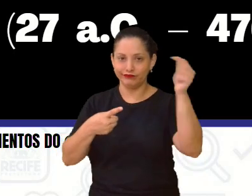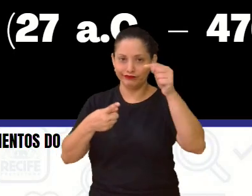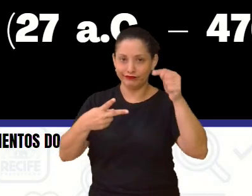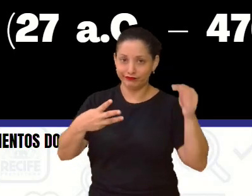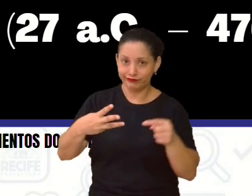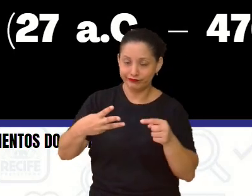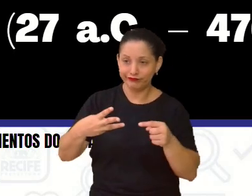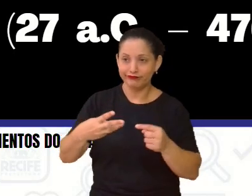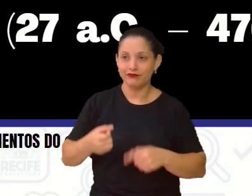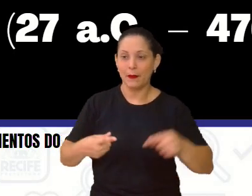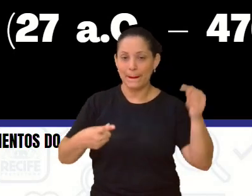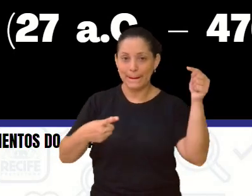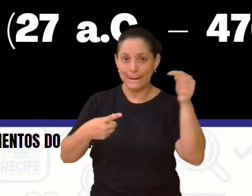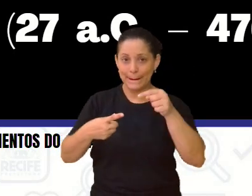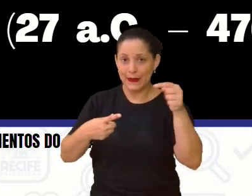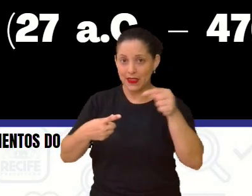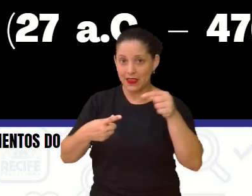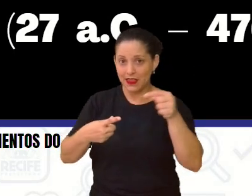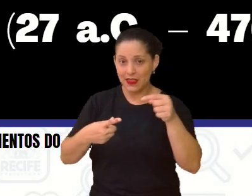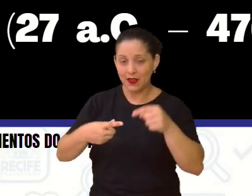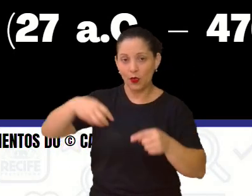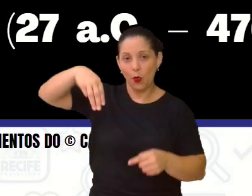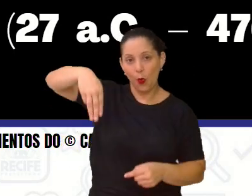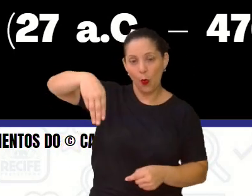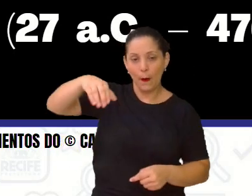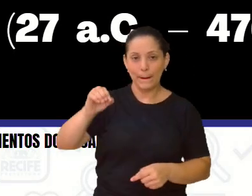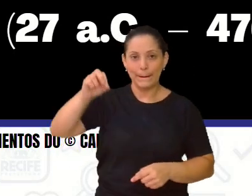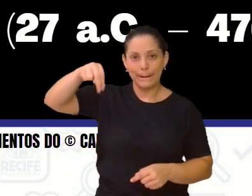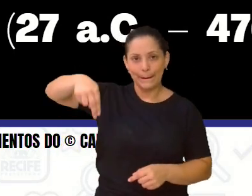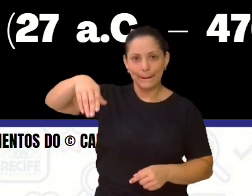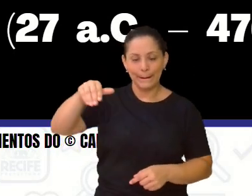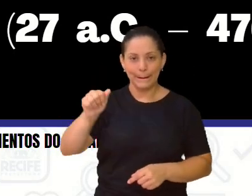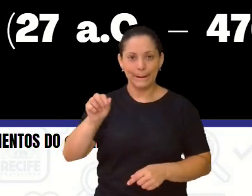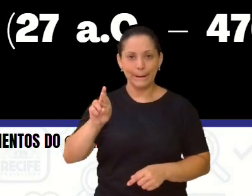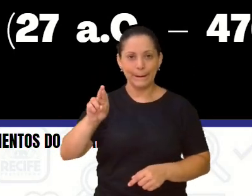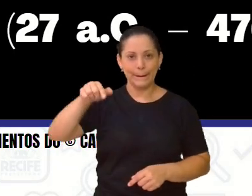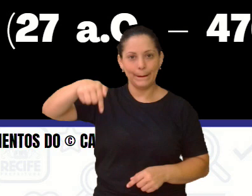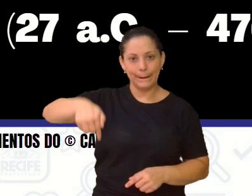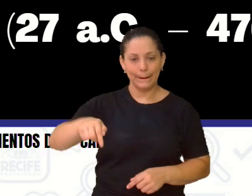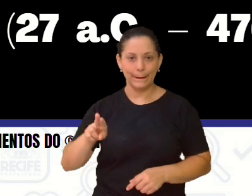O período da monarquia, que vai da fundação de Roma em